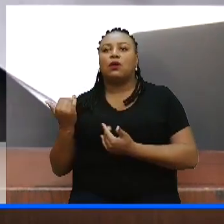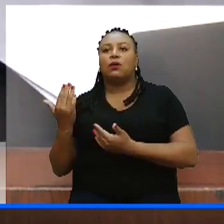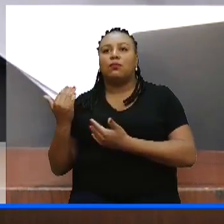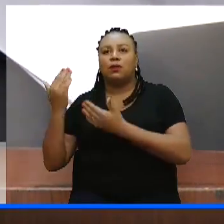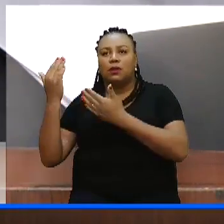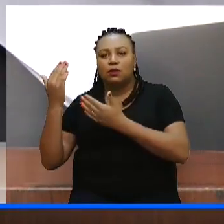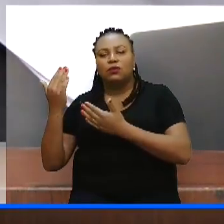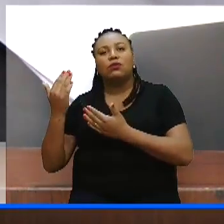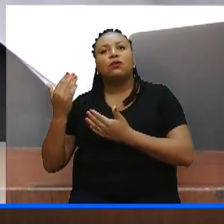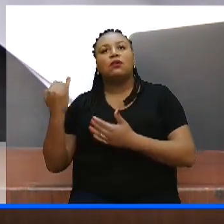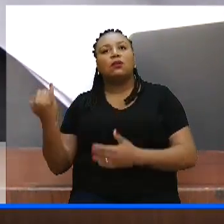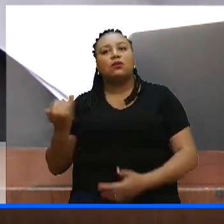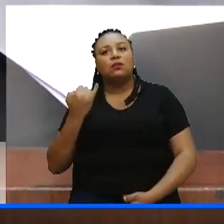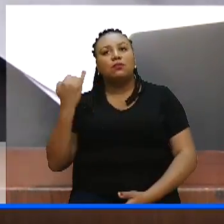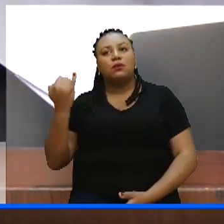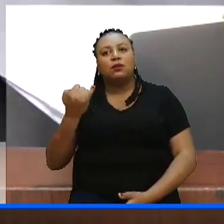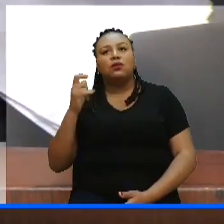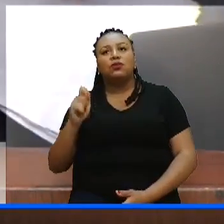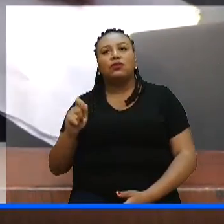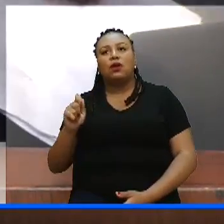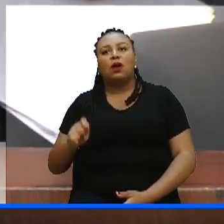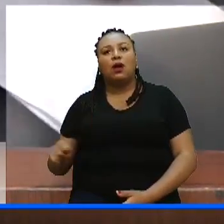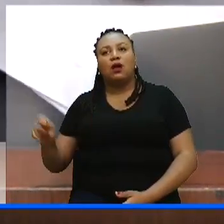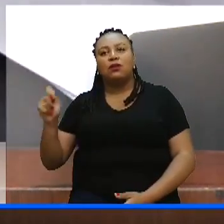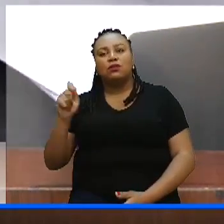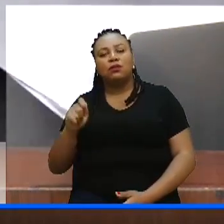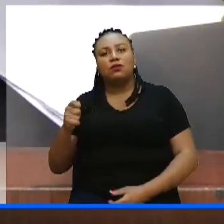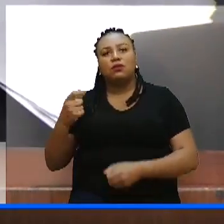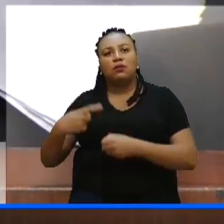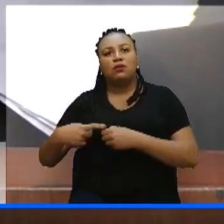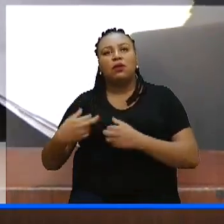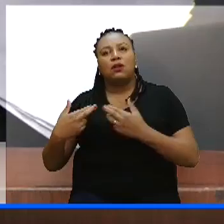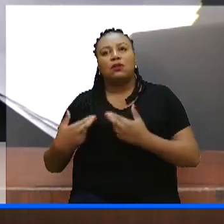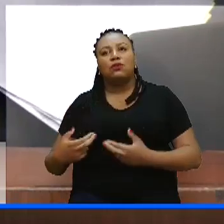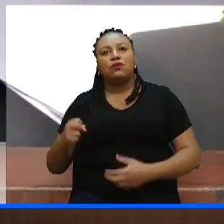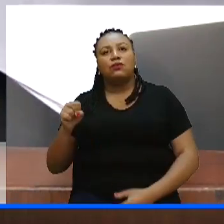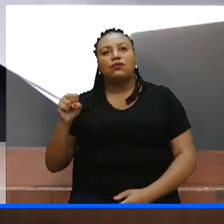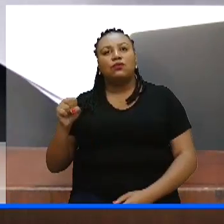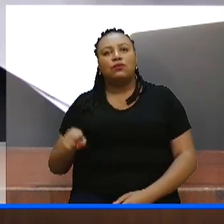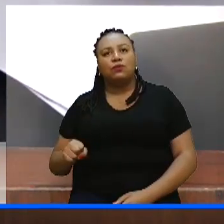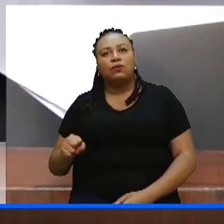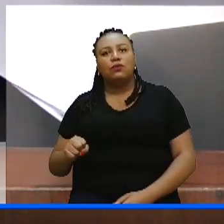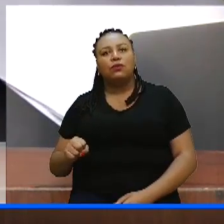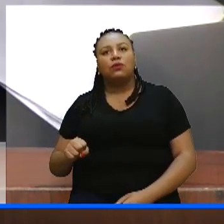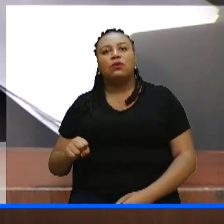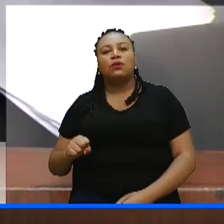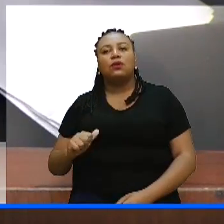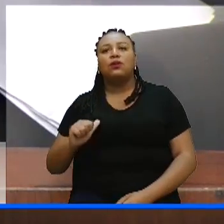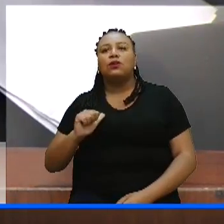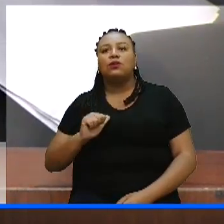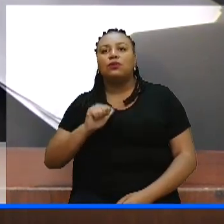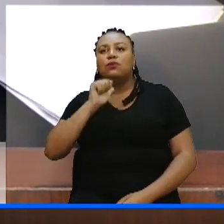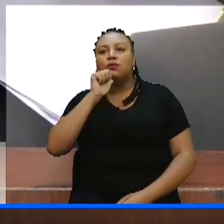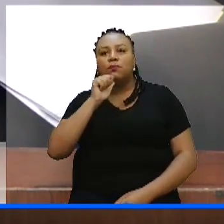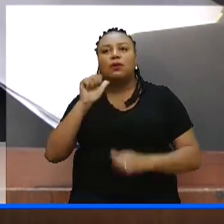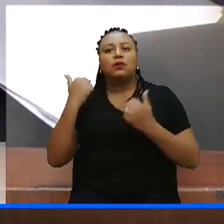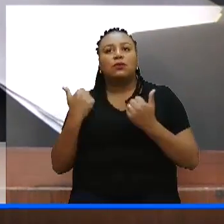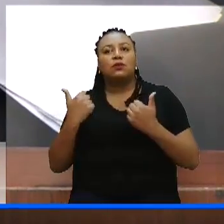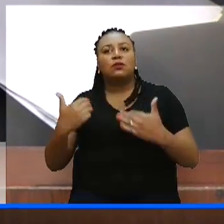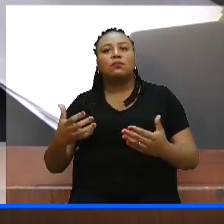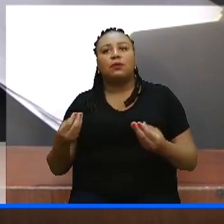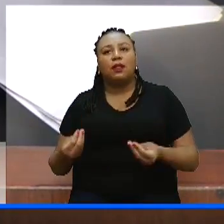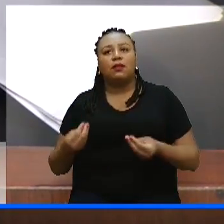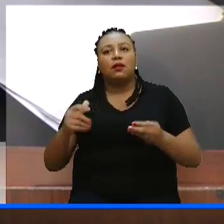esta importante associação dos municípios da zona sul suspendo a sessão para